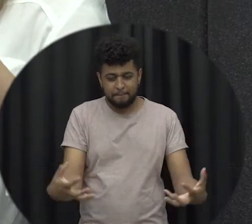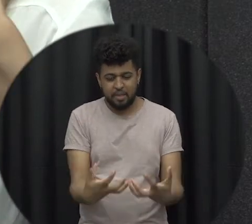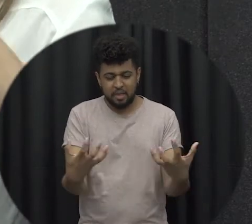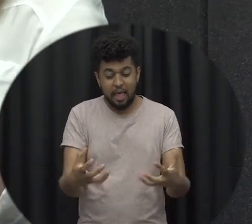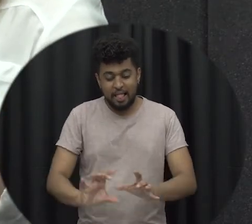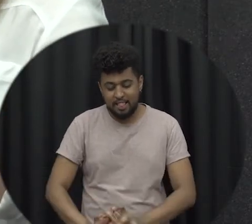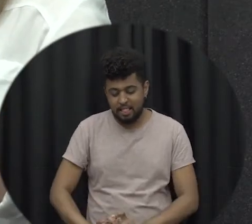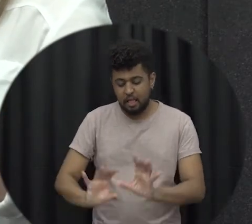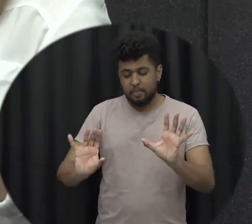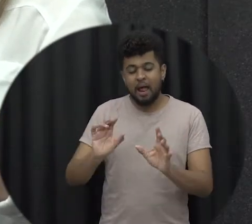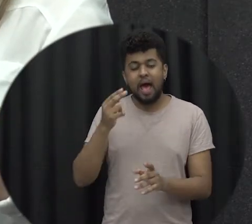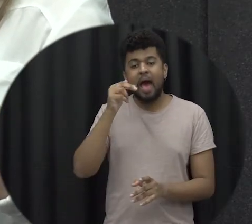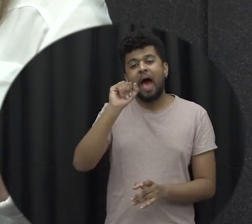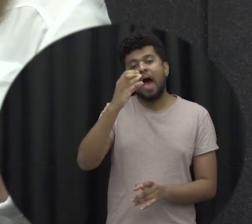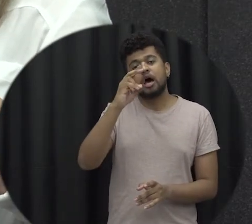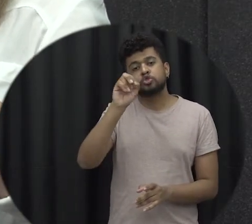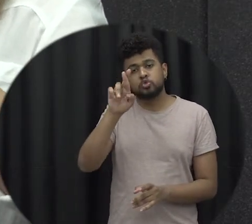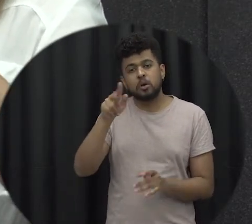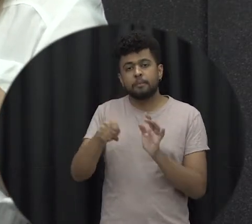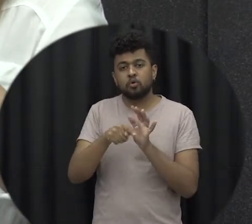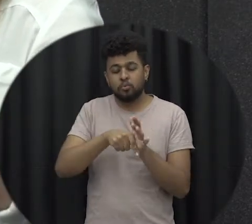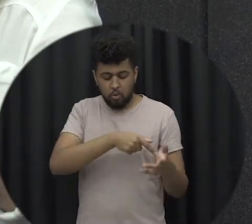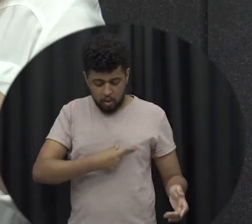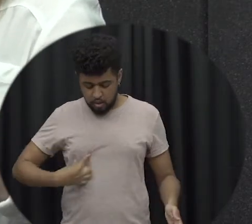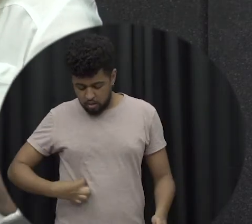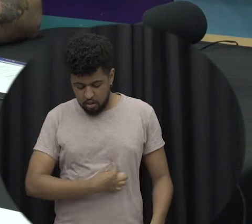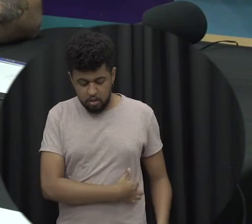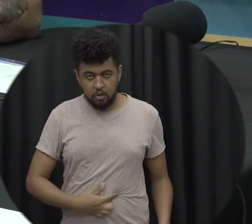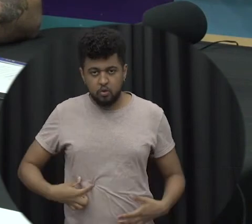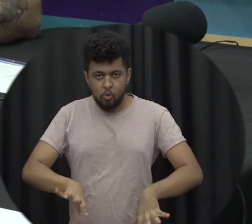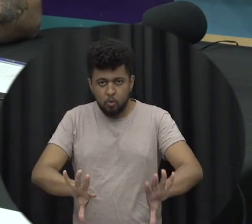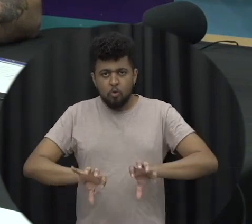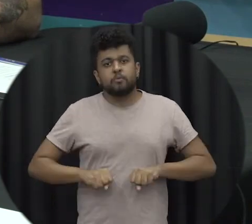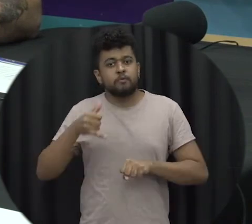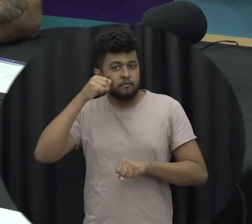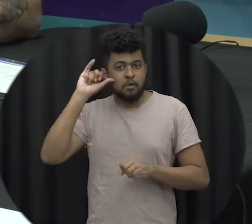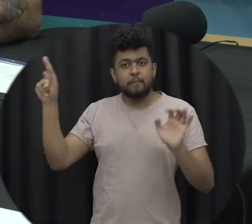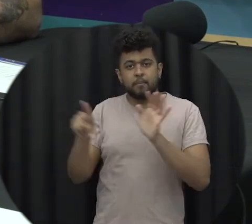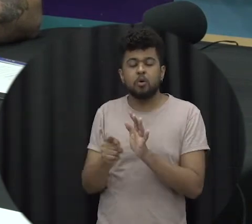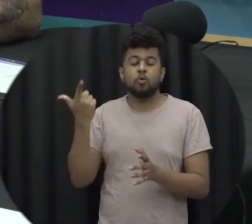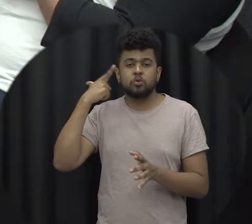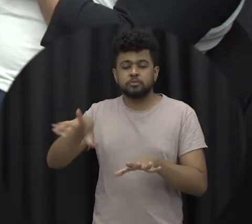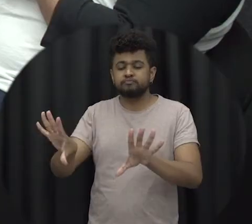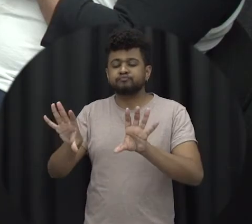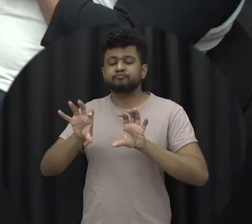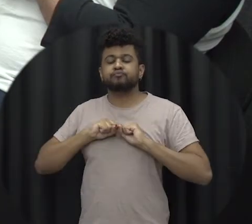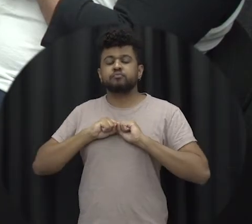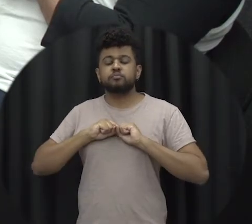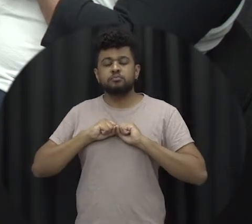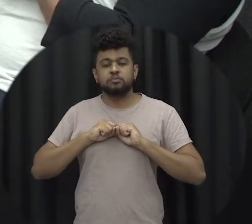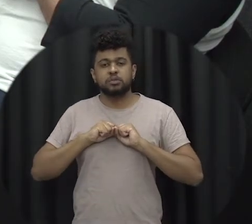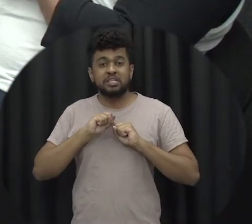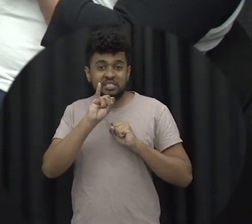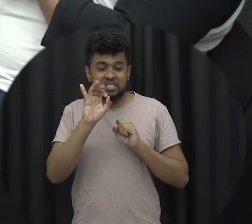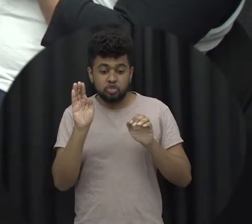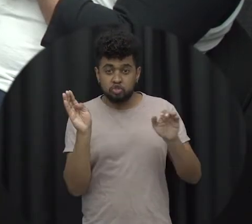o açúcar, então, para o intestino do ruminante absorver, para a vaca absorver e conseguir se nutrir. Então, se a gente tirar